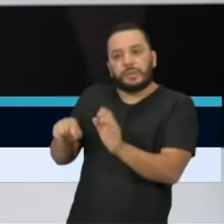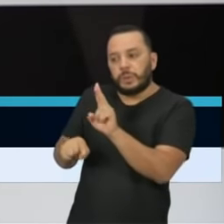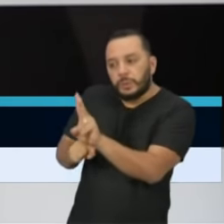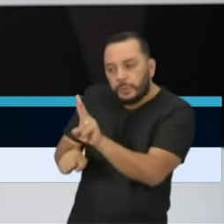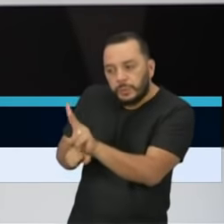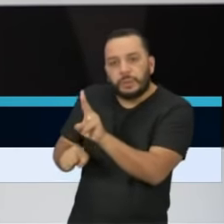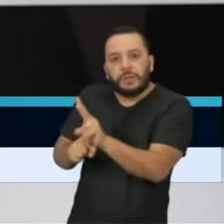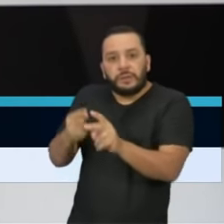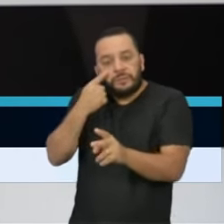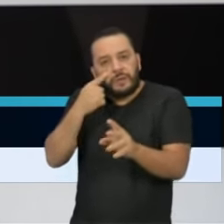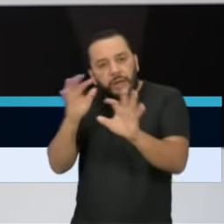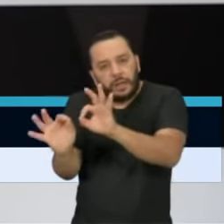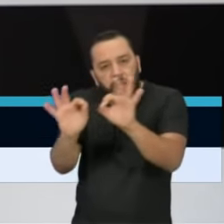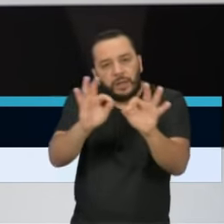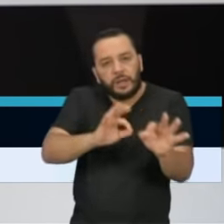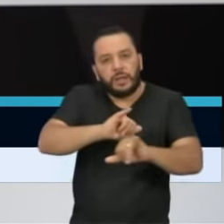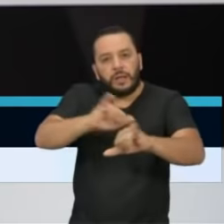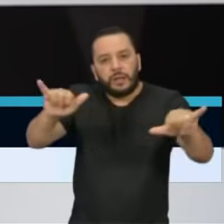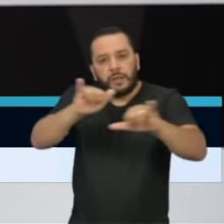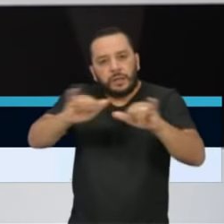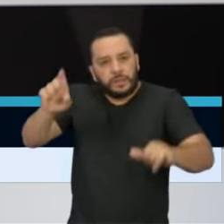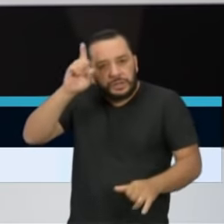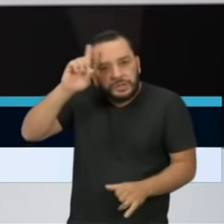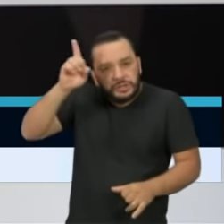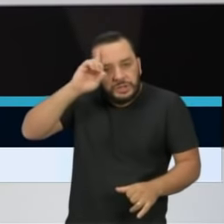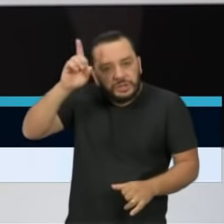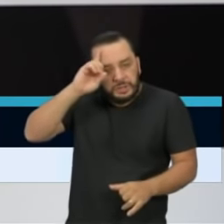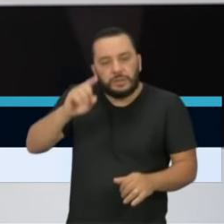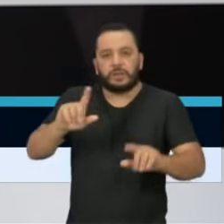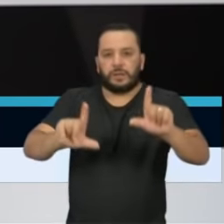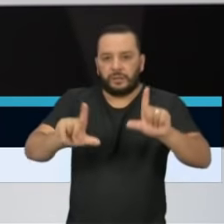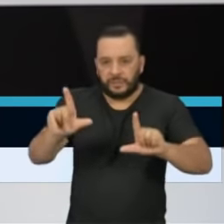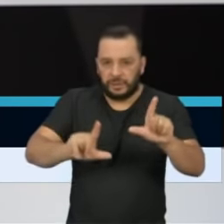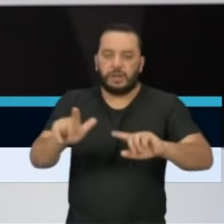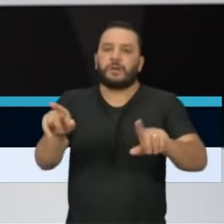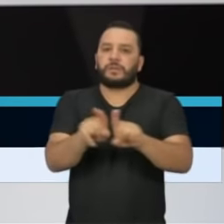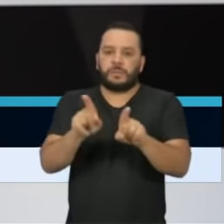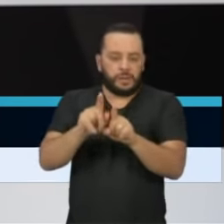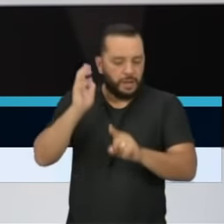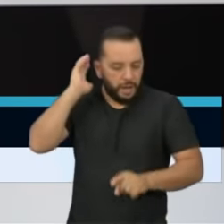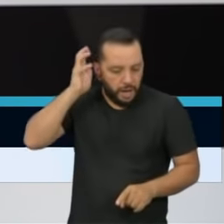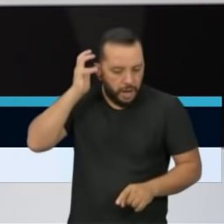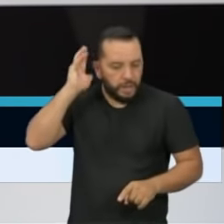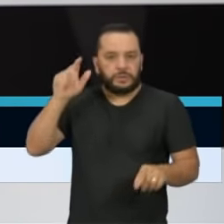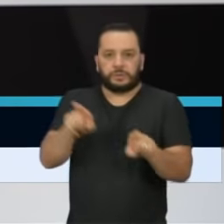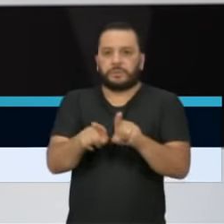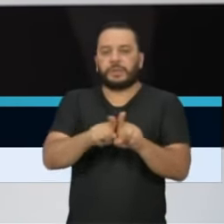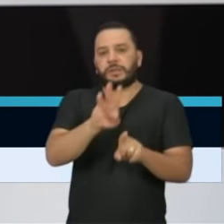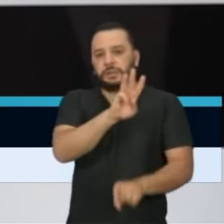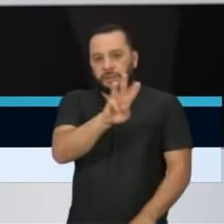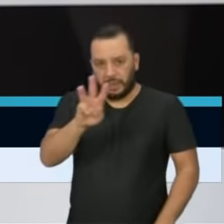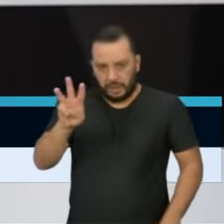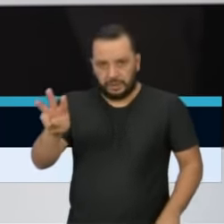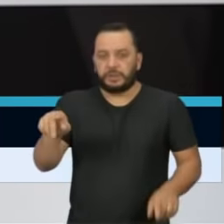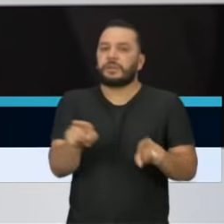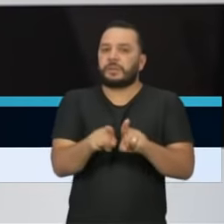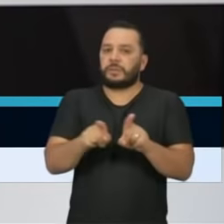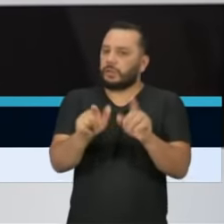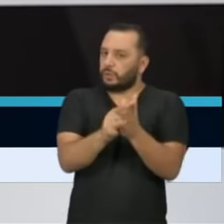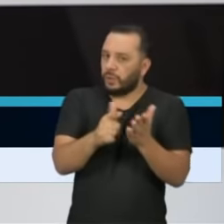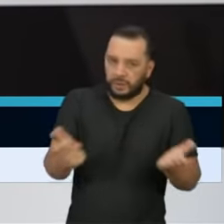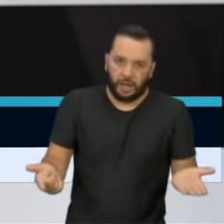acompanhem as notícias diariamente pelas emissoras de televisão, pelas emissoras de rádio, pelos sites de notícias, pelos jornais,